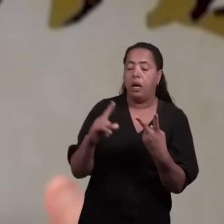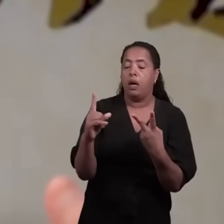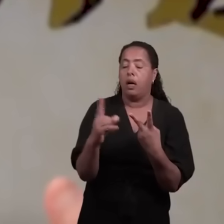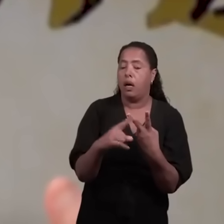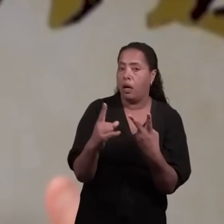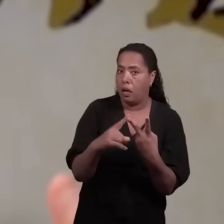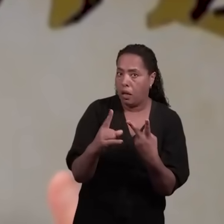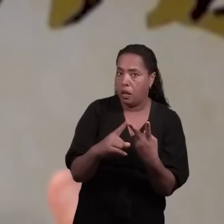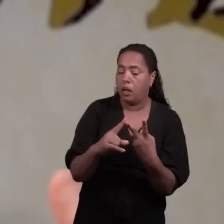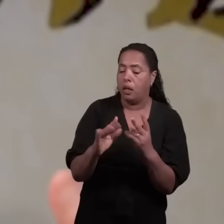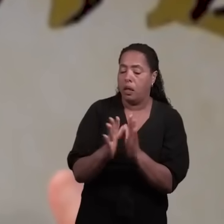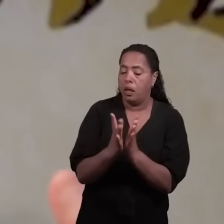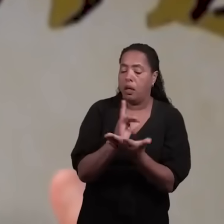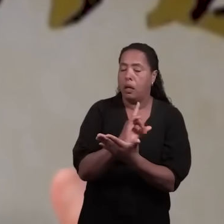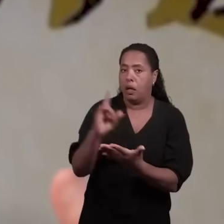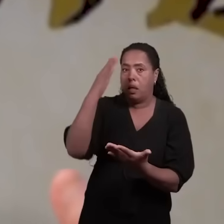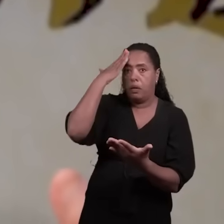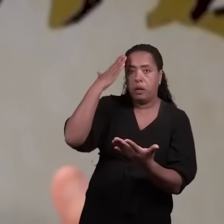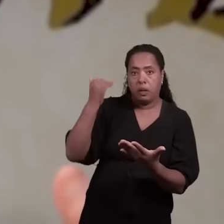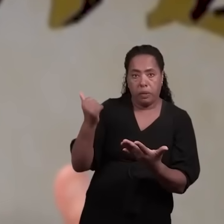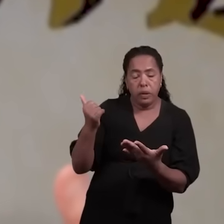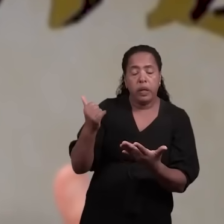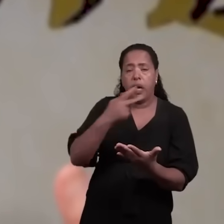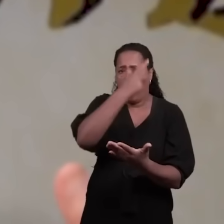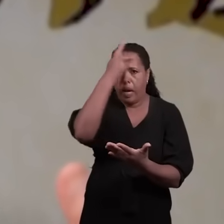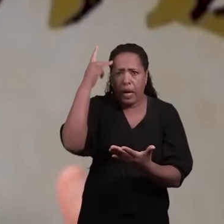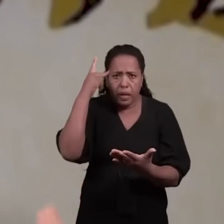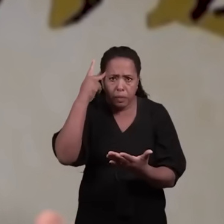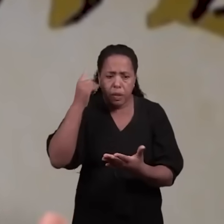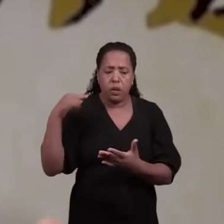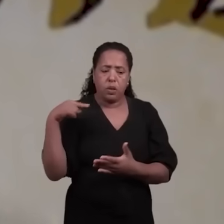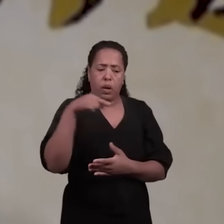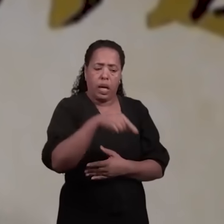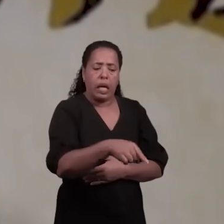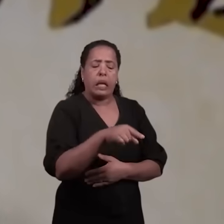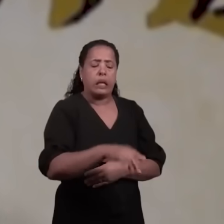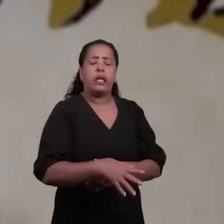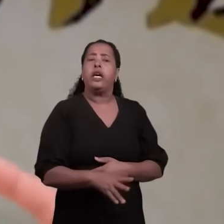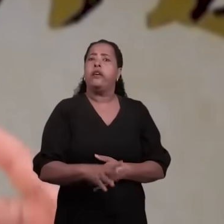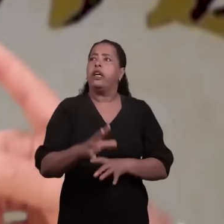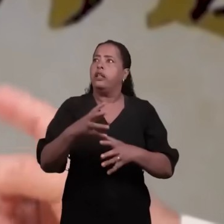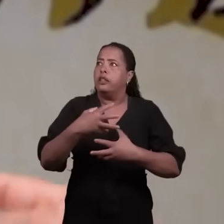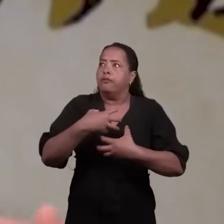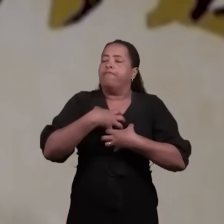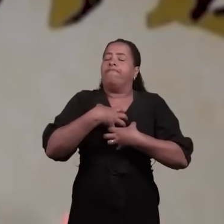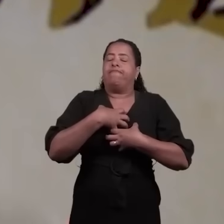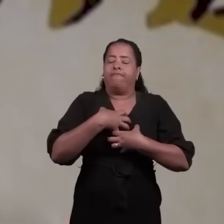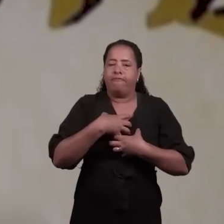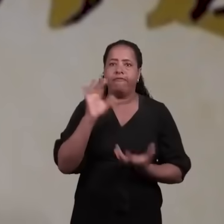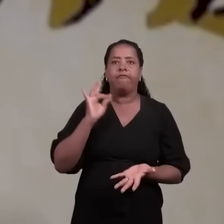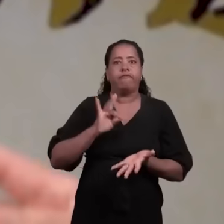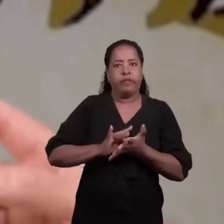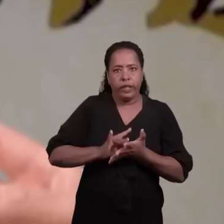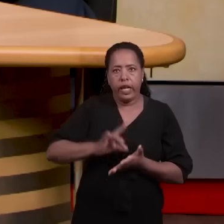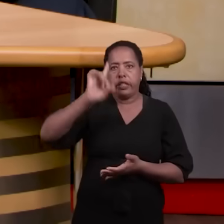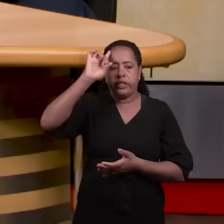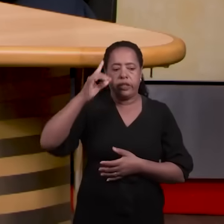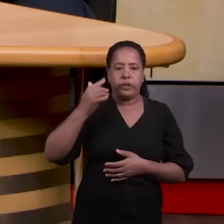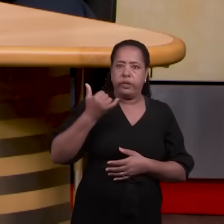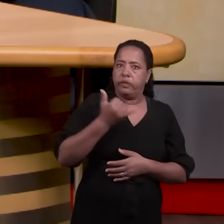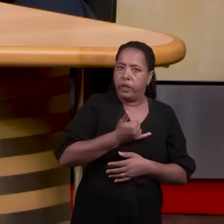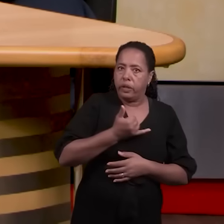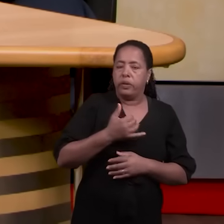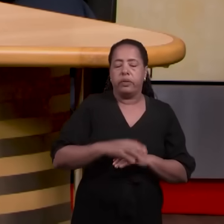discernimento de espírito e também a palavra de sabedoria. Aí a pessoa vai receber o dom e vai dizer, Deus realmente falou comigo. Agora,